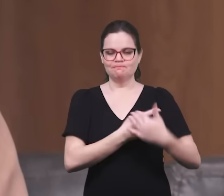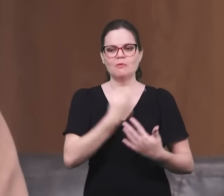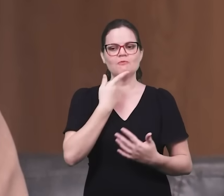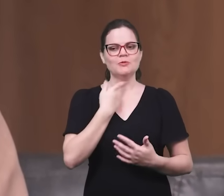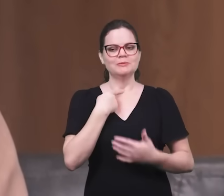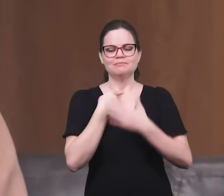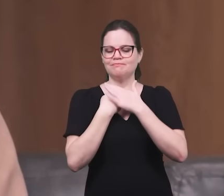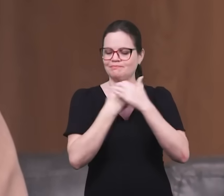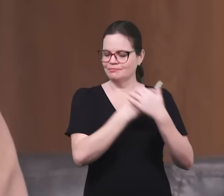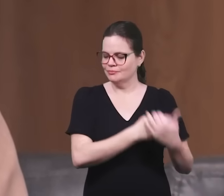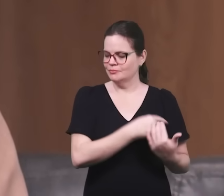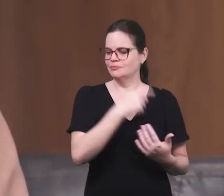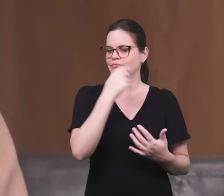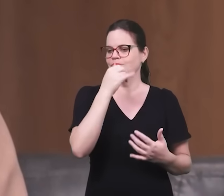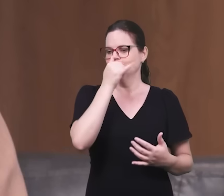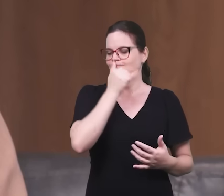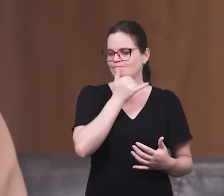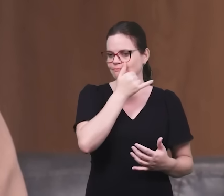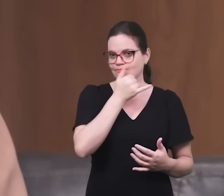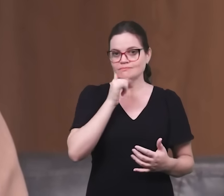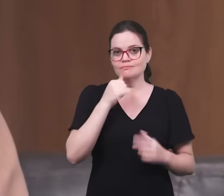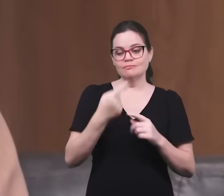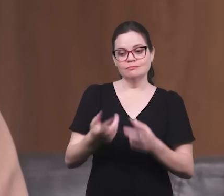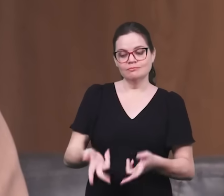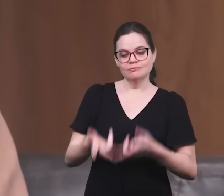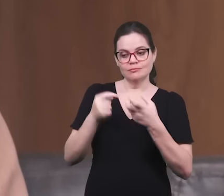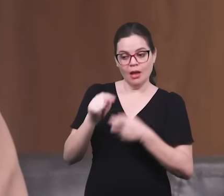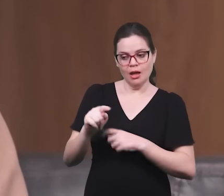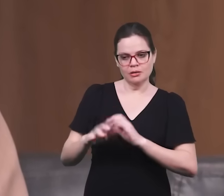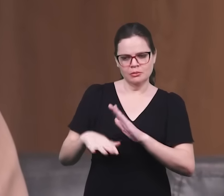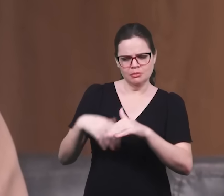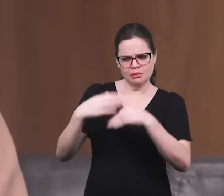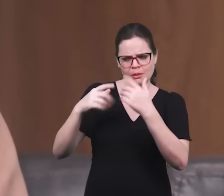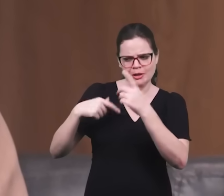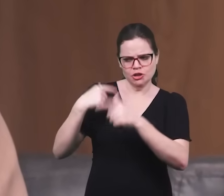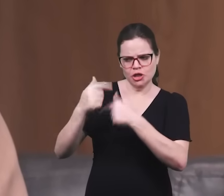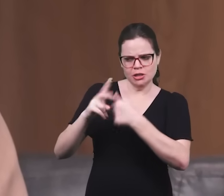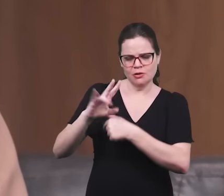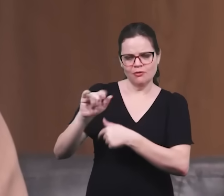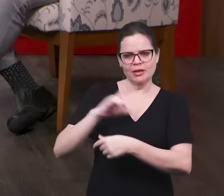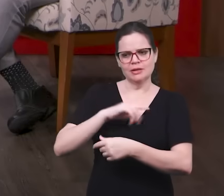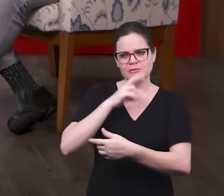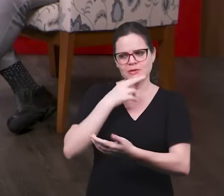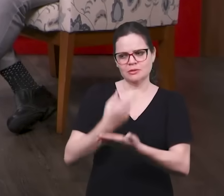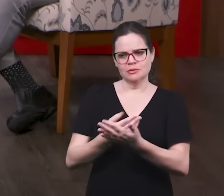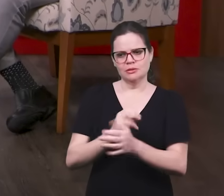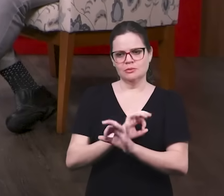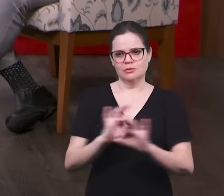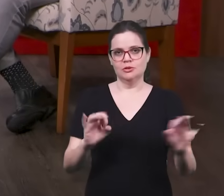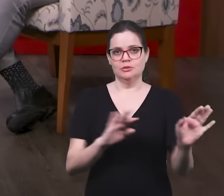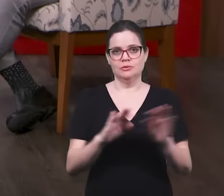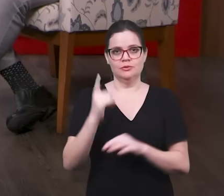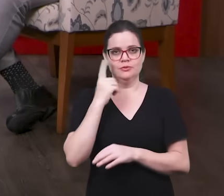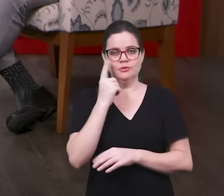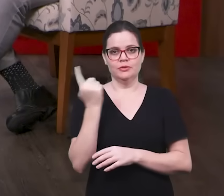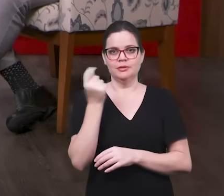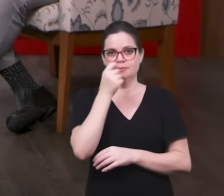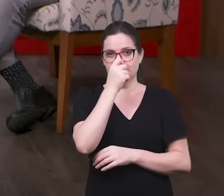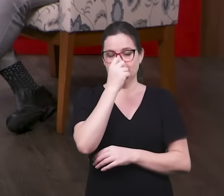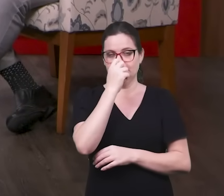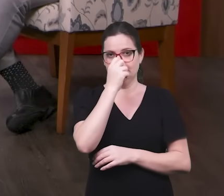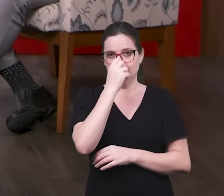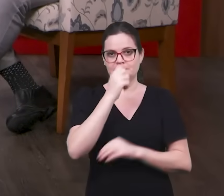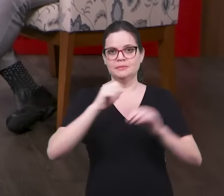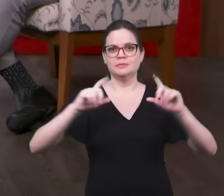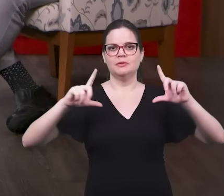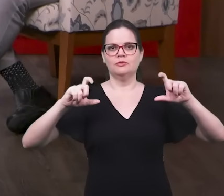a geração de servos que vai um dia frutificar. Tem uma foto que hoje ficou muito